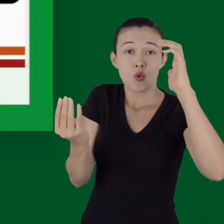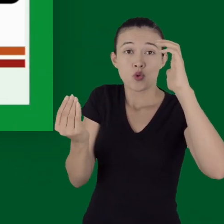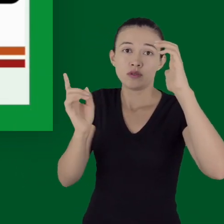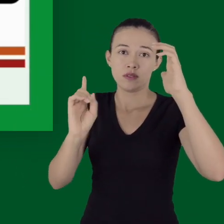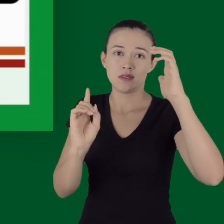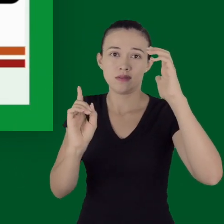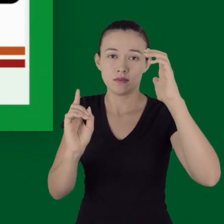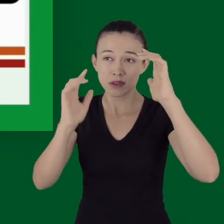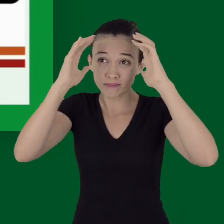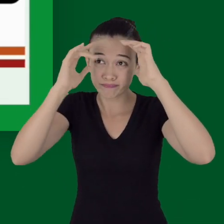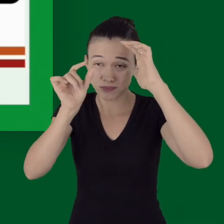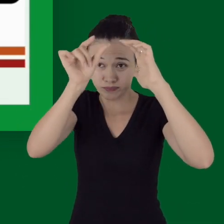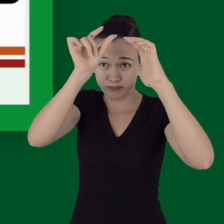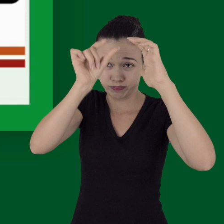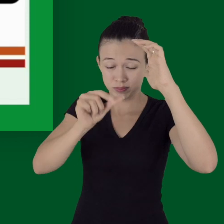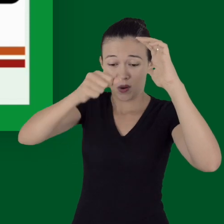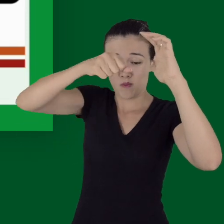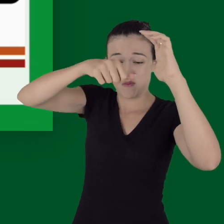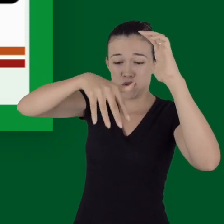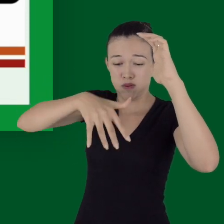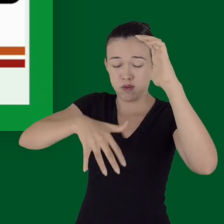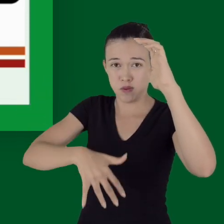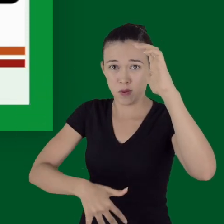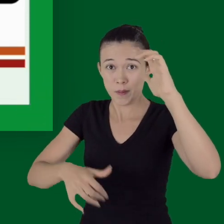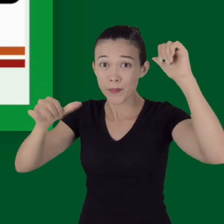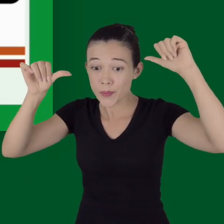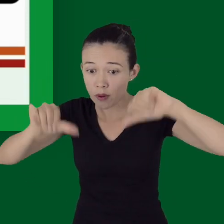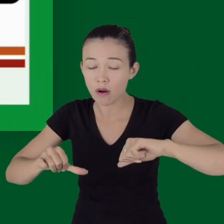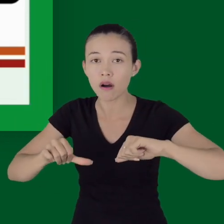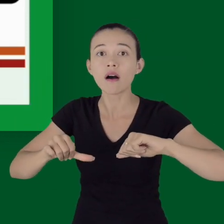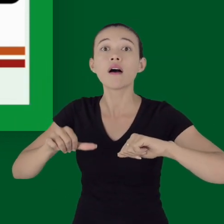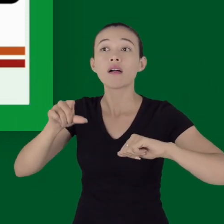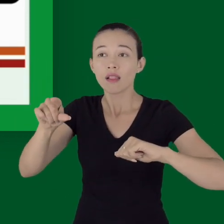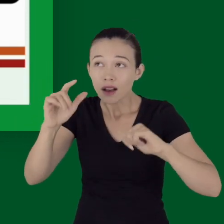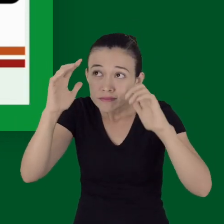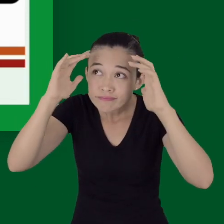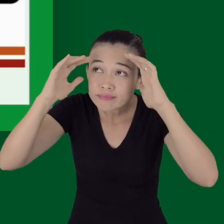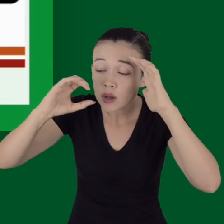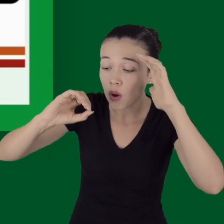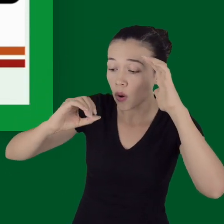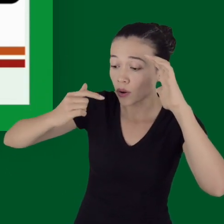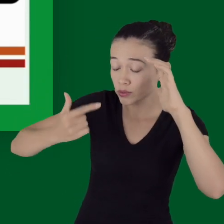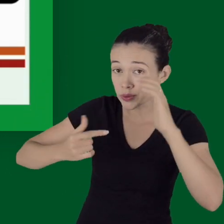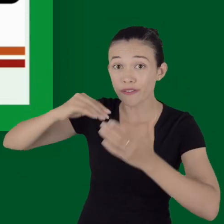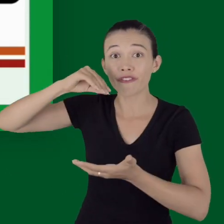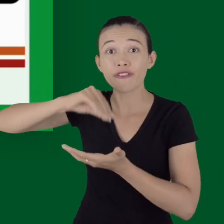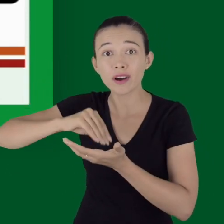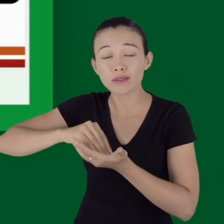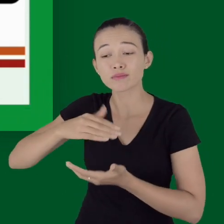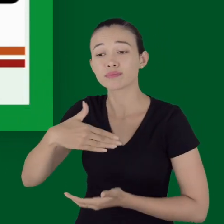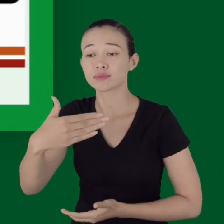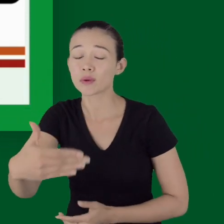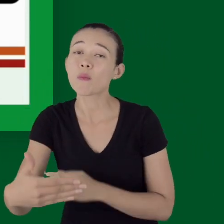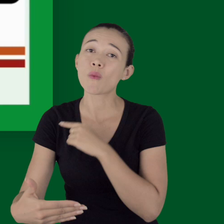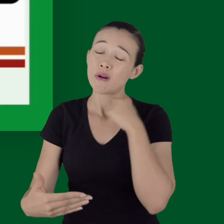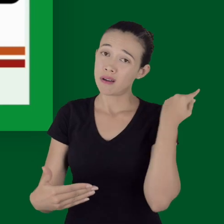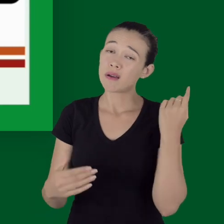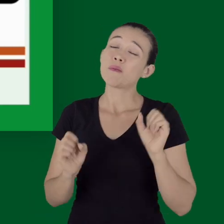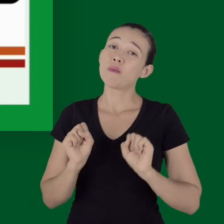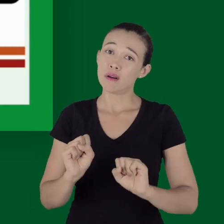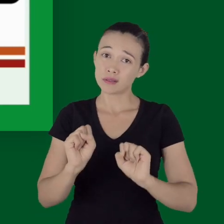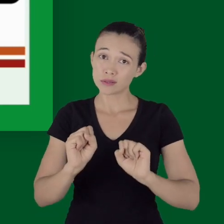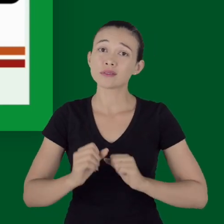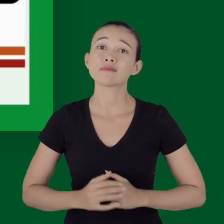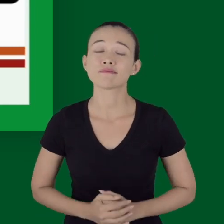Justamente a hipóxia cerebral, né? Quando falamos de afogamento, a gente deve lembrar sempre na possibilidade de lesão cerebral